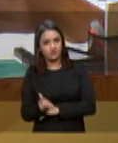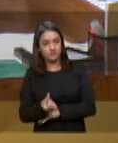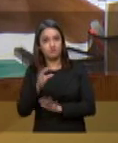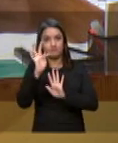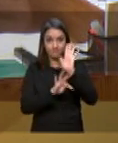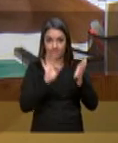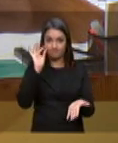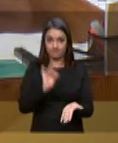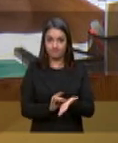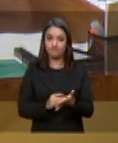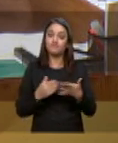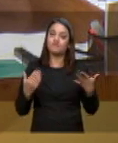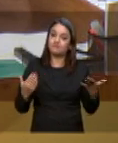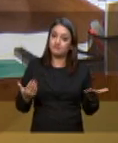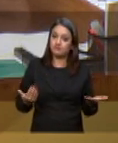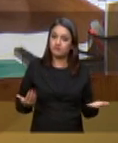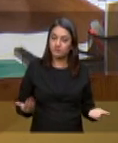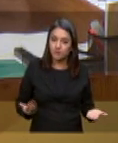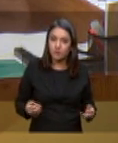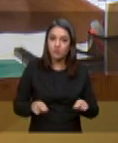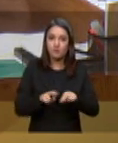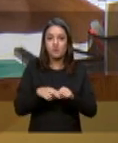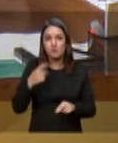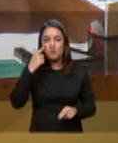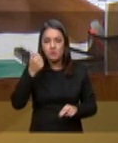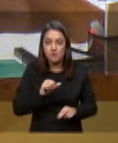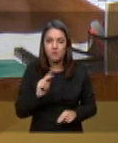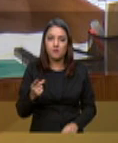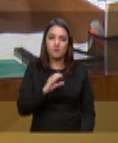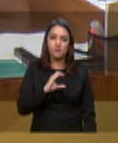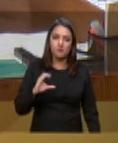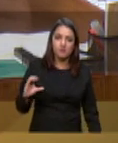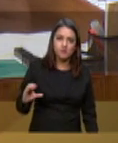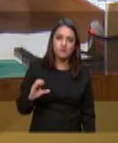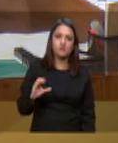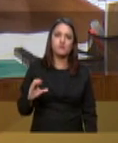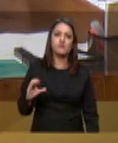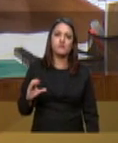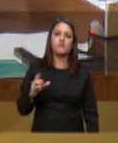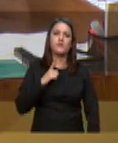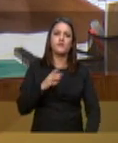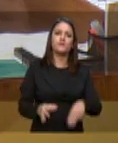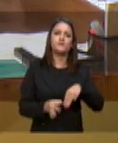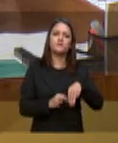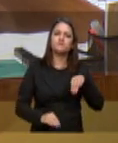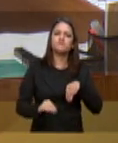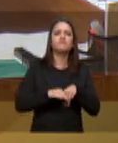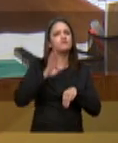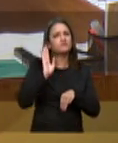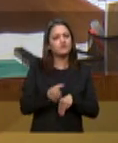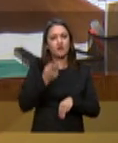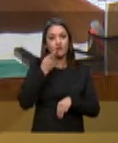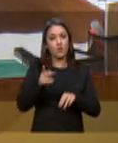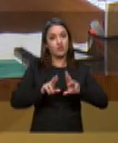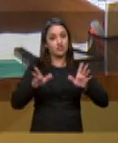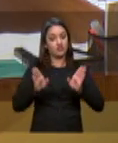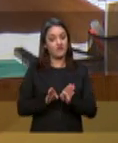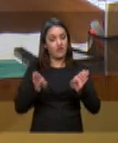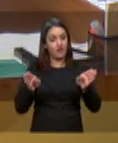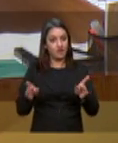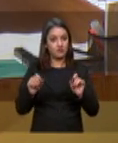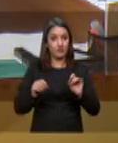original. Tanto é assim que, no exame do HC 81.611, o eminente ministro claramente procedeu à distinção entre os